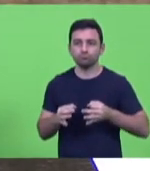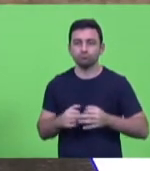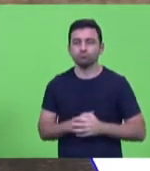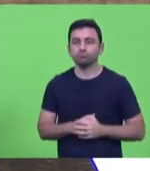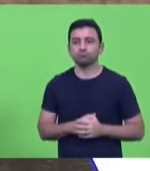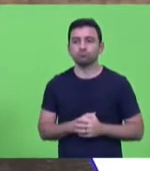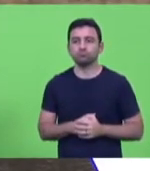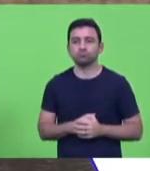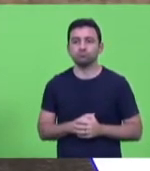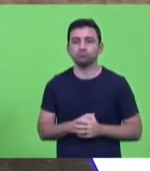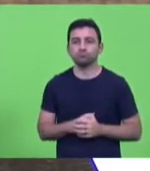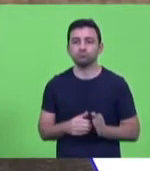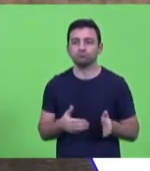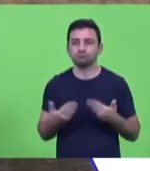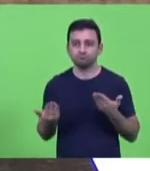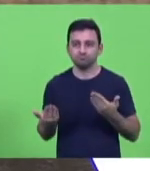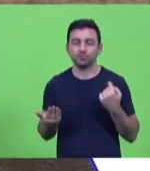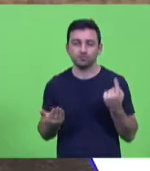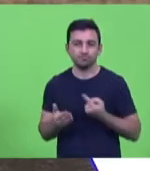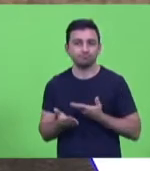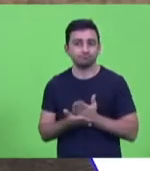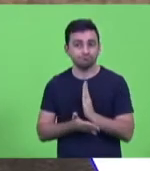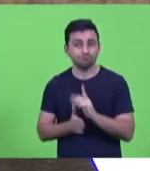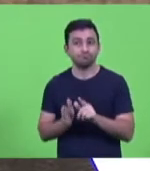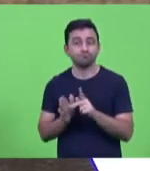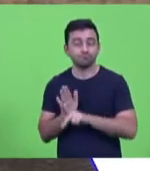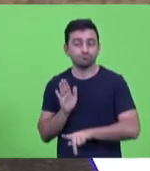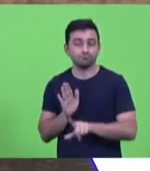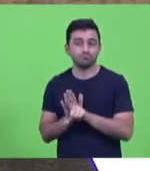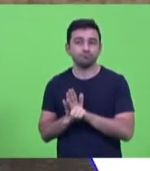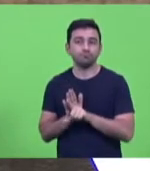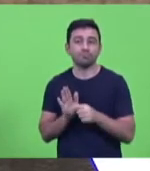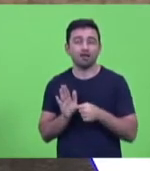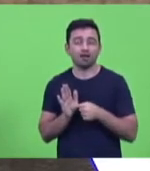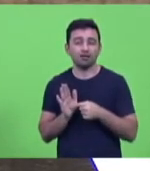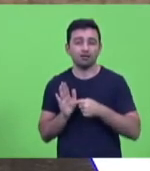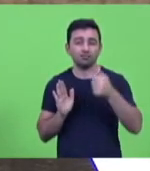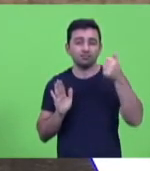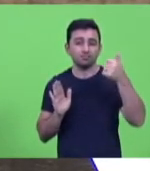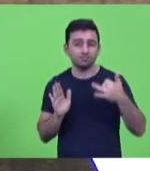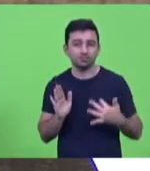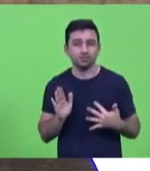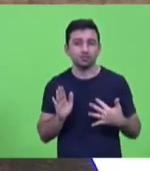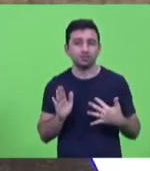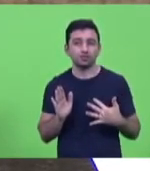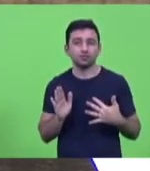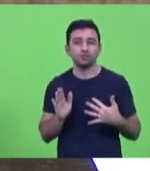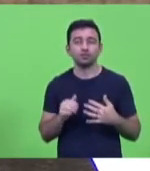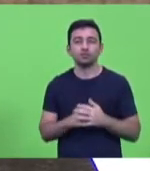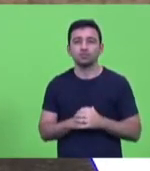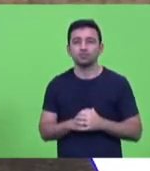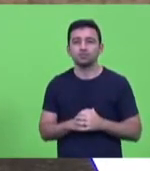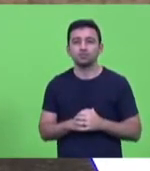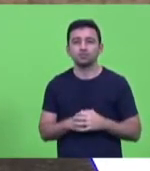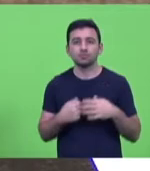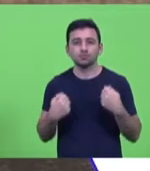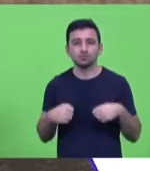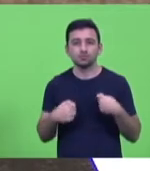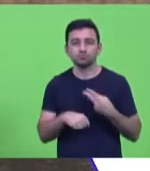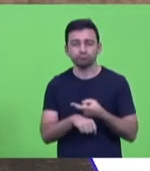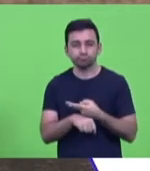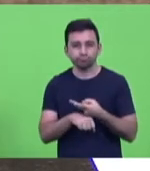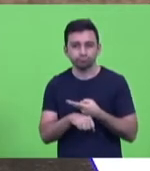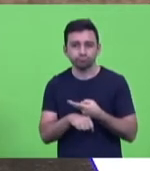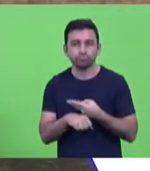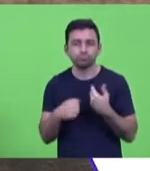nós aprovamos esse projeto de lei, e ele falava combate a incêndio, treinamento pré-hospitalar e resgate veicular. Só